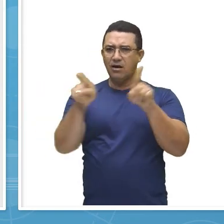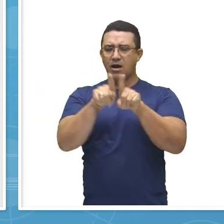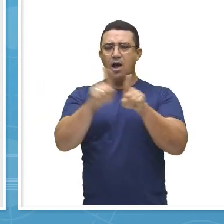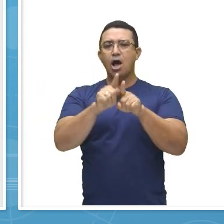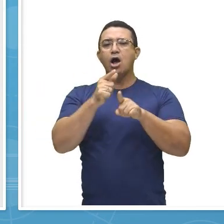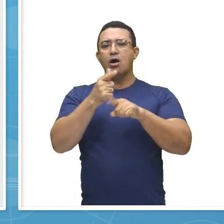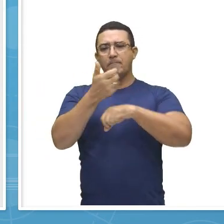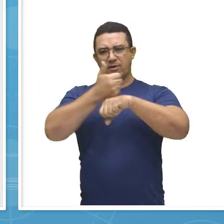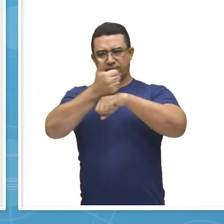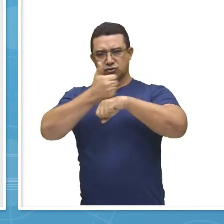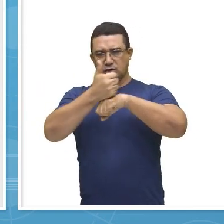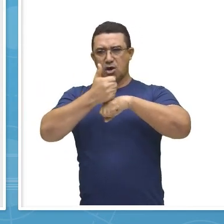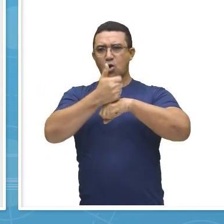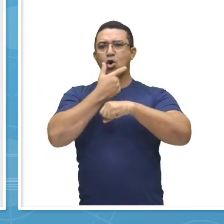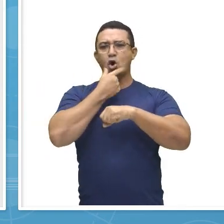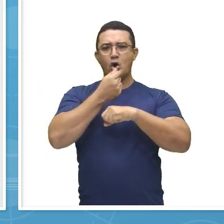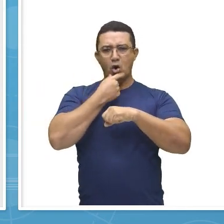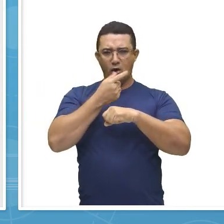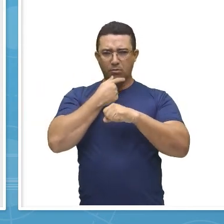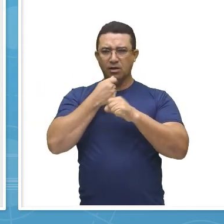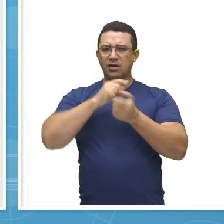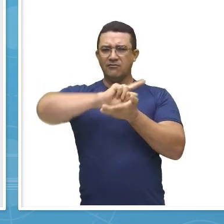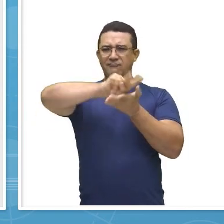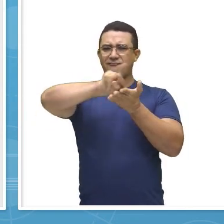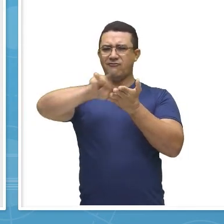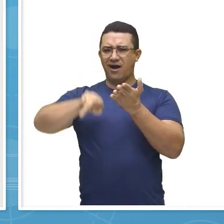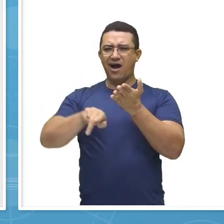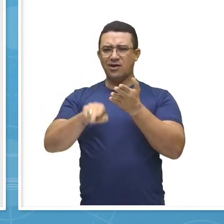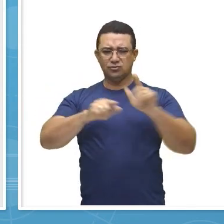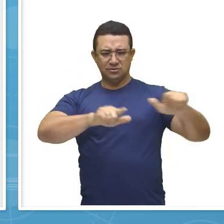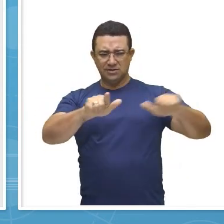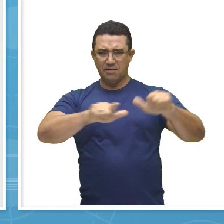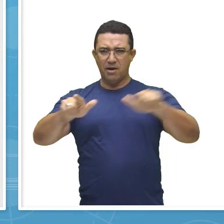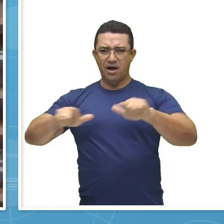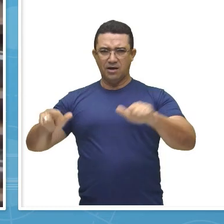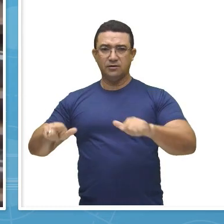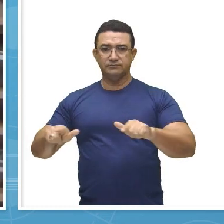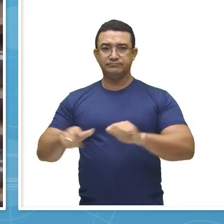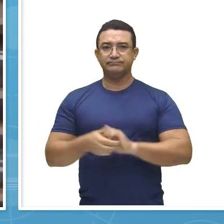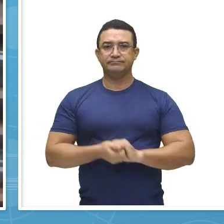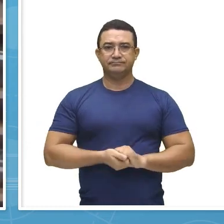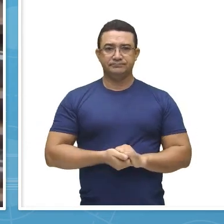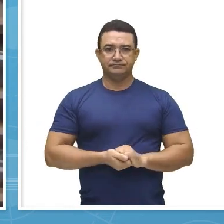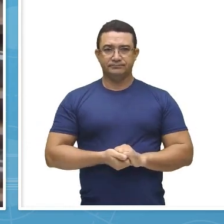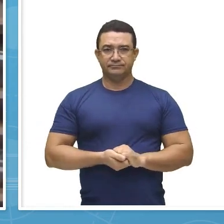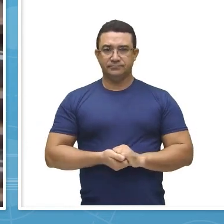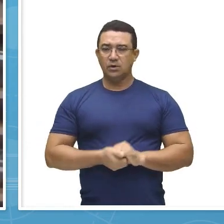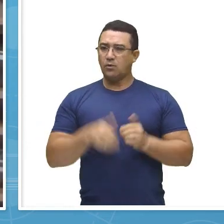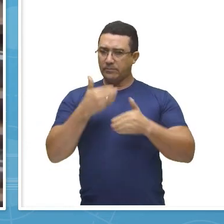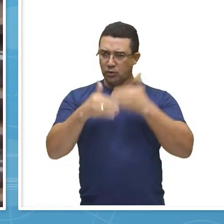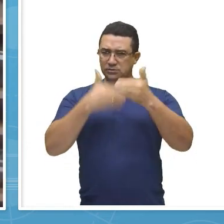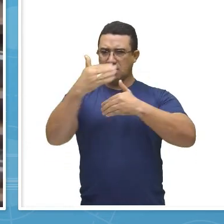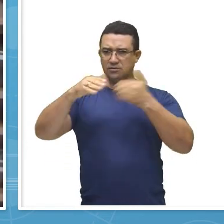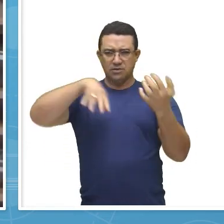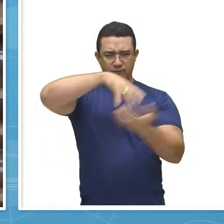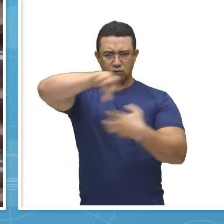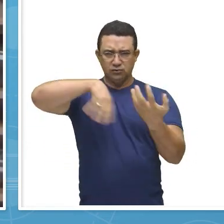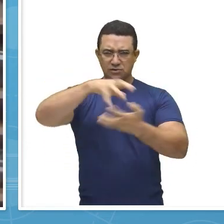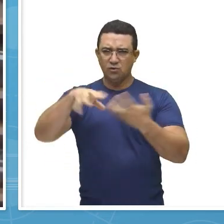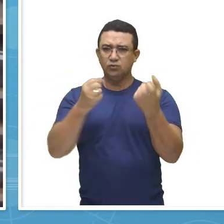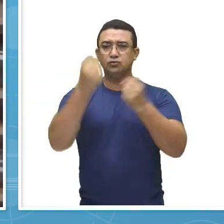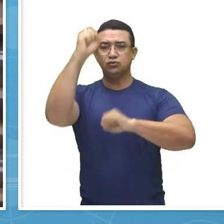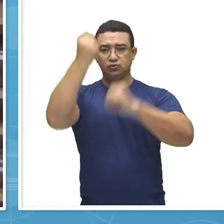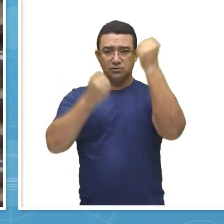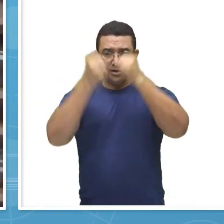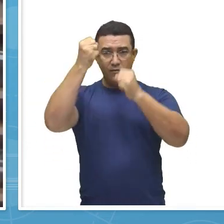em determinadas funções, tá bom? Então, como vocês podem ver aí, esse processo de revolução industrial, ele